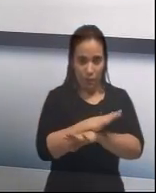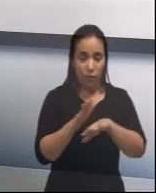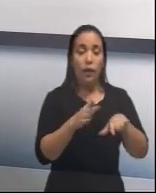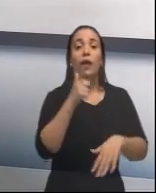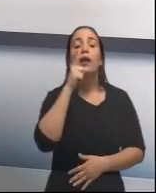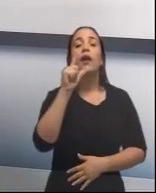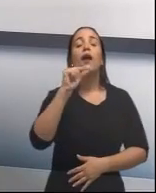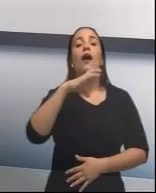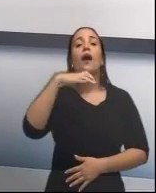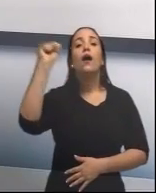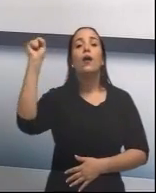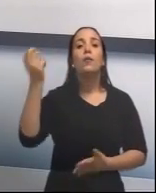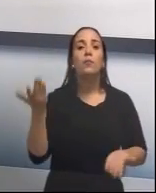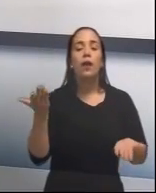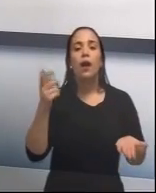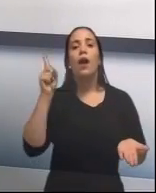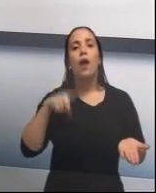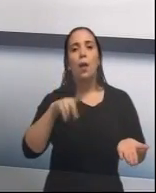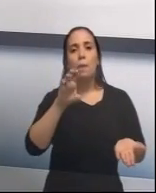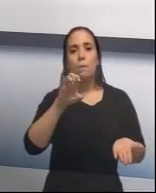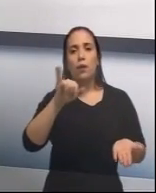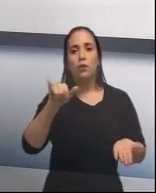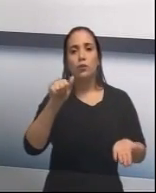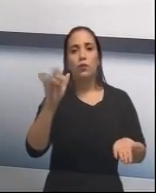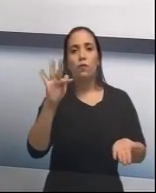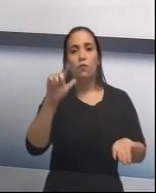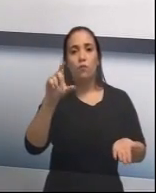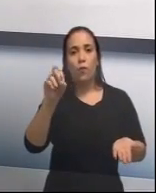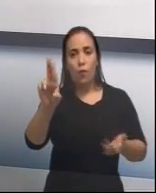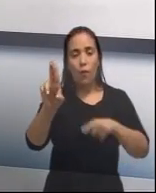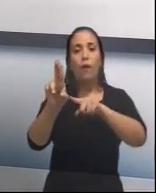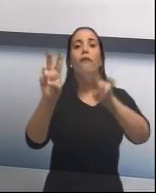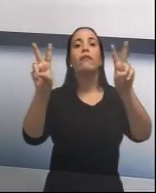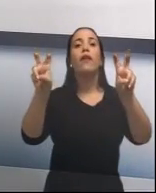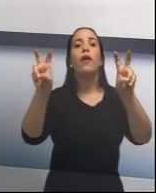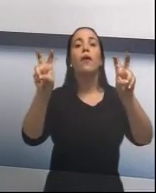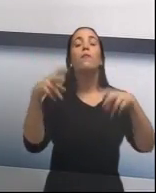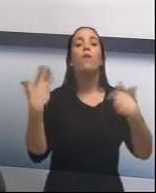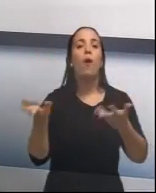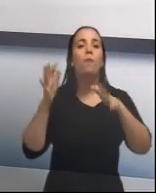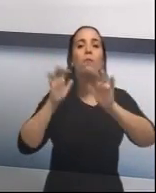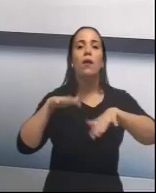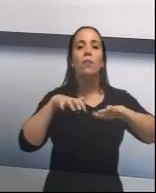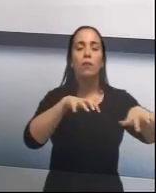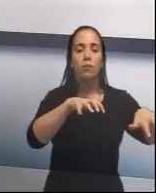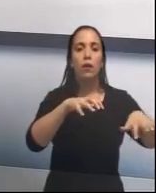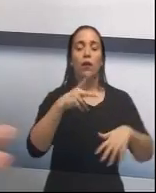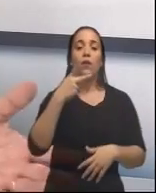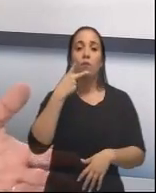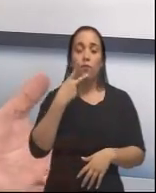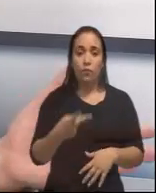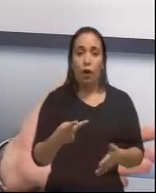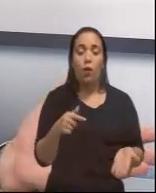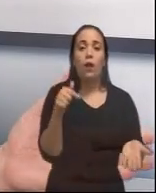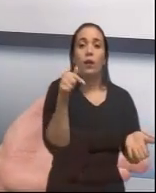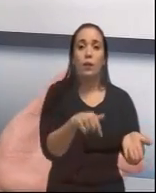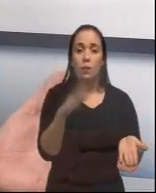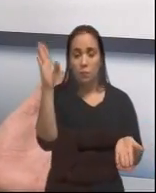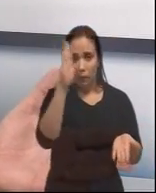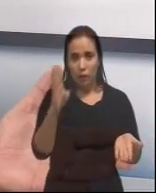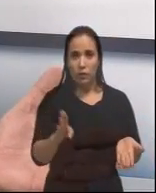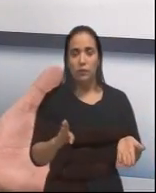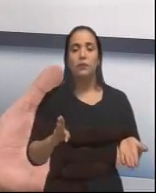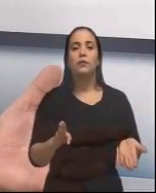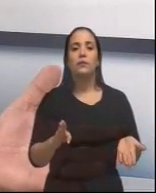carnaval? Beija-Flor. Beija-Flor falou de quê? Falou de uma pátria, como mãe, que abandonou os filhos. E a